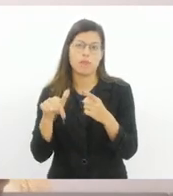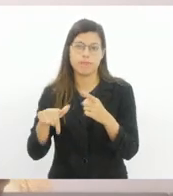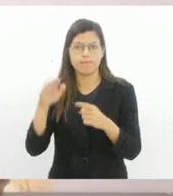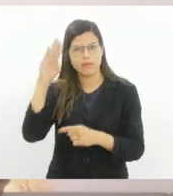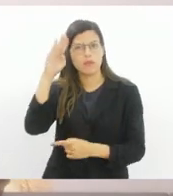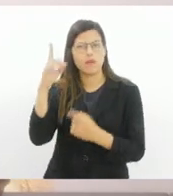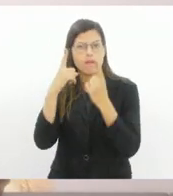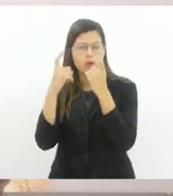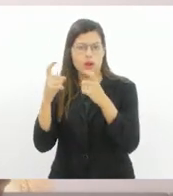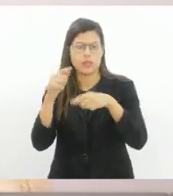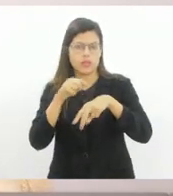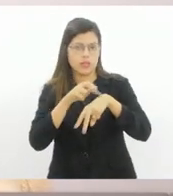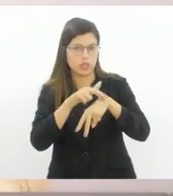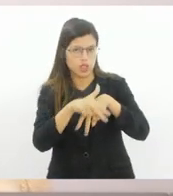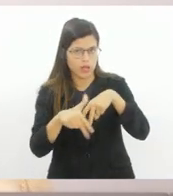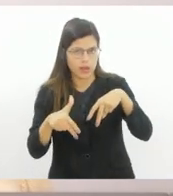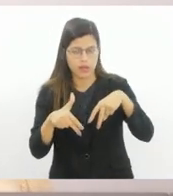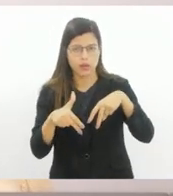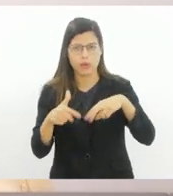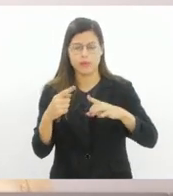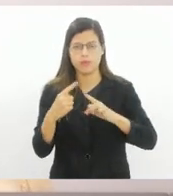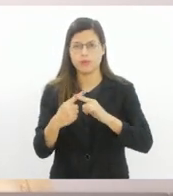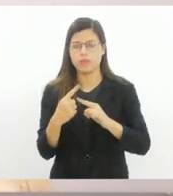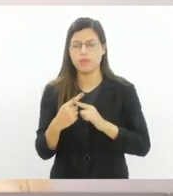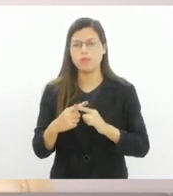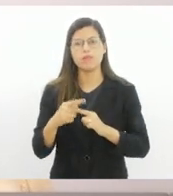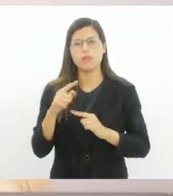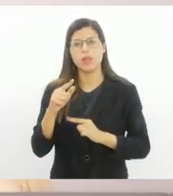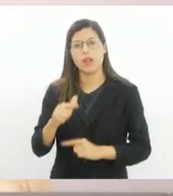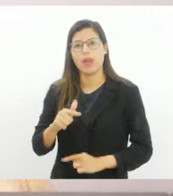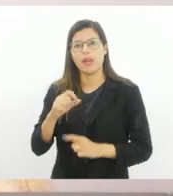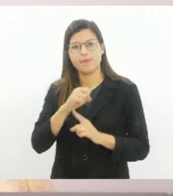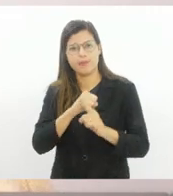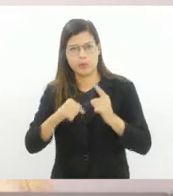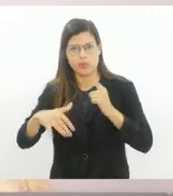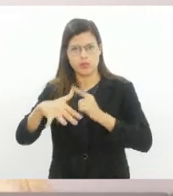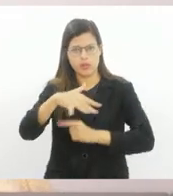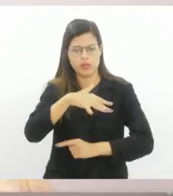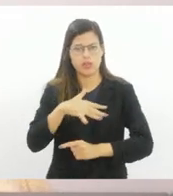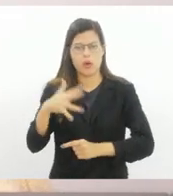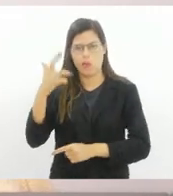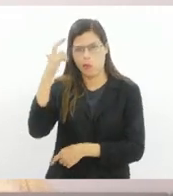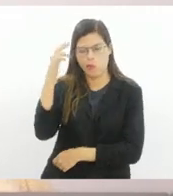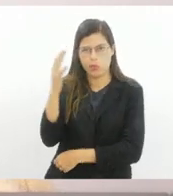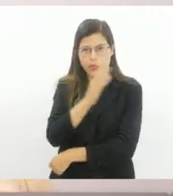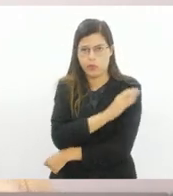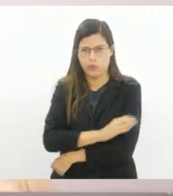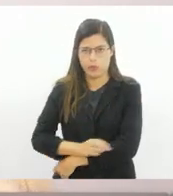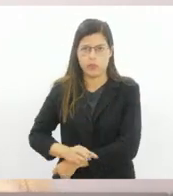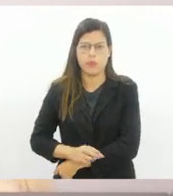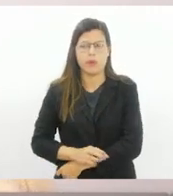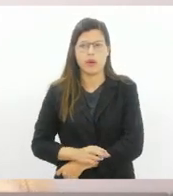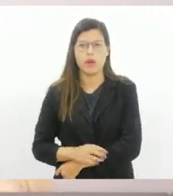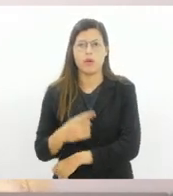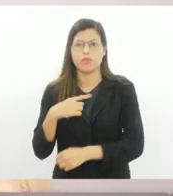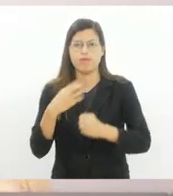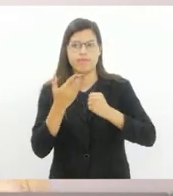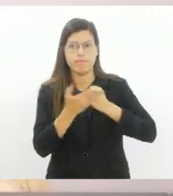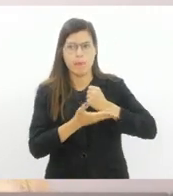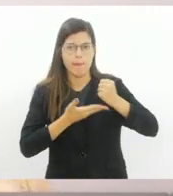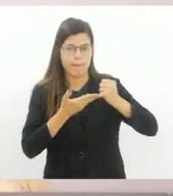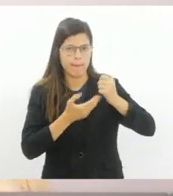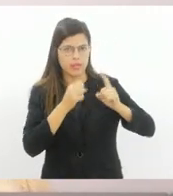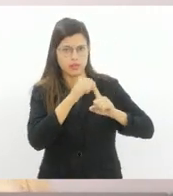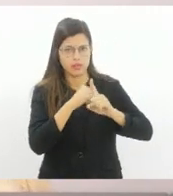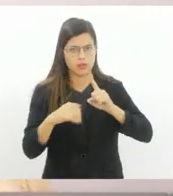de gênero. Porque ela é uma questão social, cultural, que tem com a base da nossa